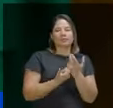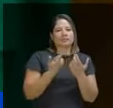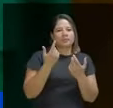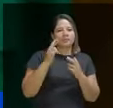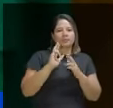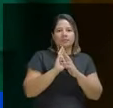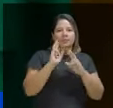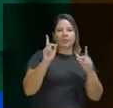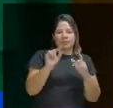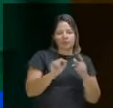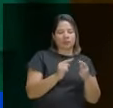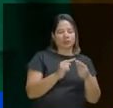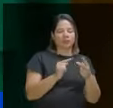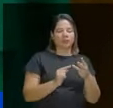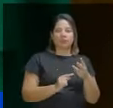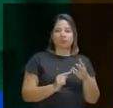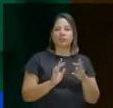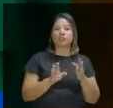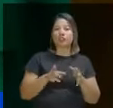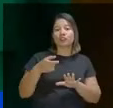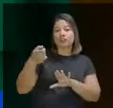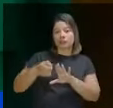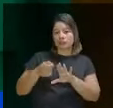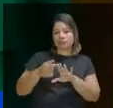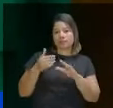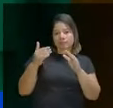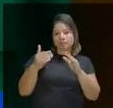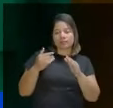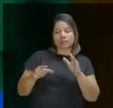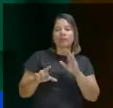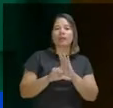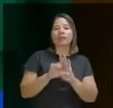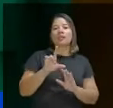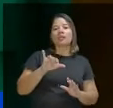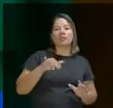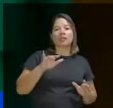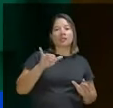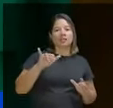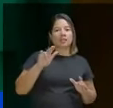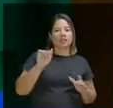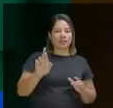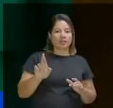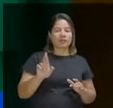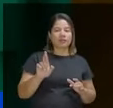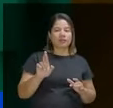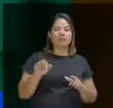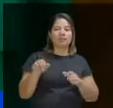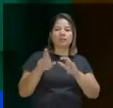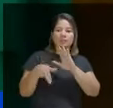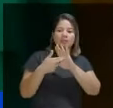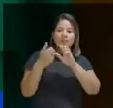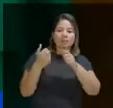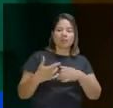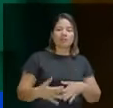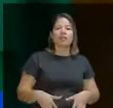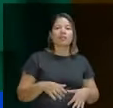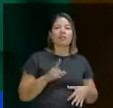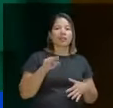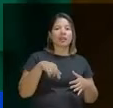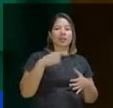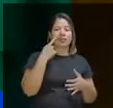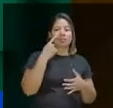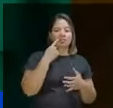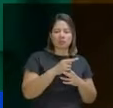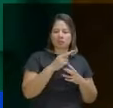como foi bem destacado na decisão de indeferimento da liminar prolatada pela eminente relatora. É a atipicidade dos